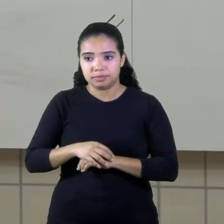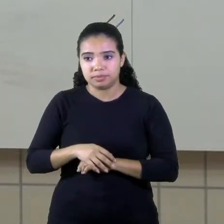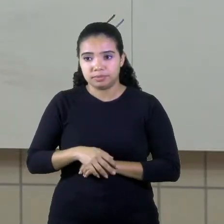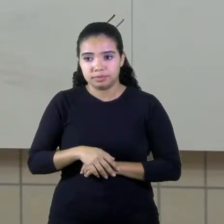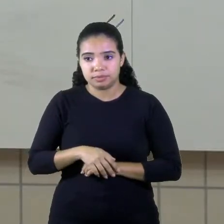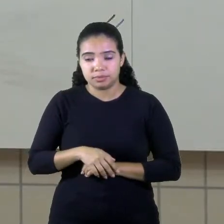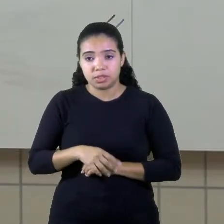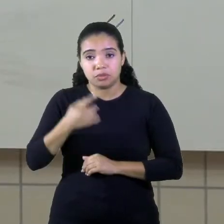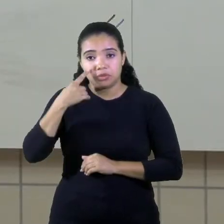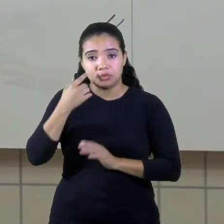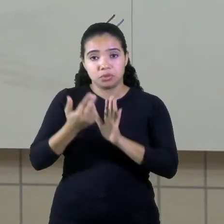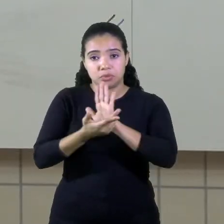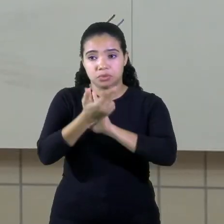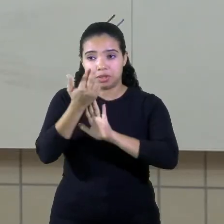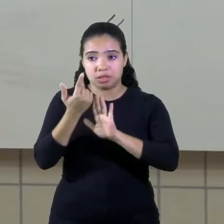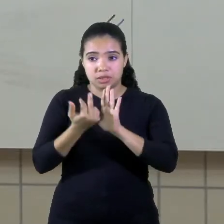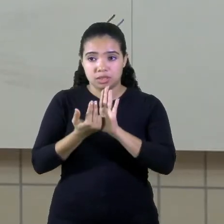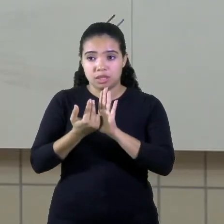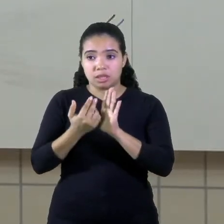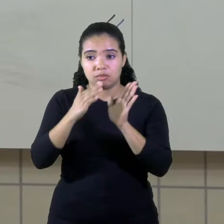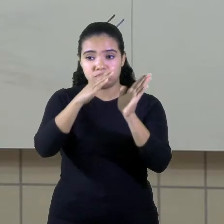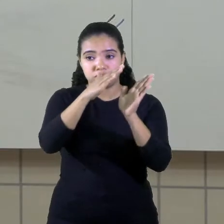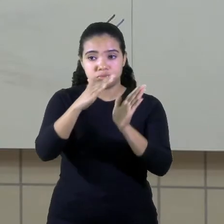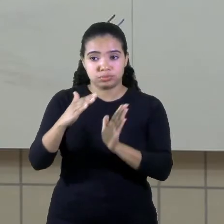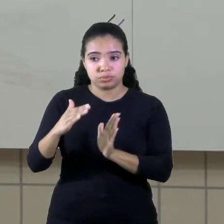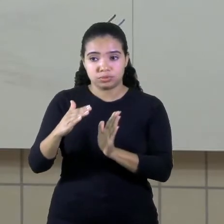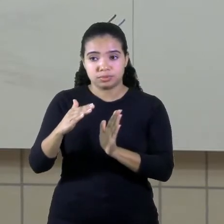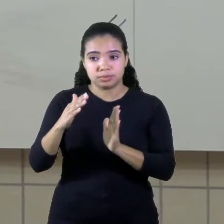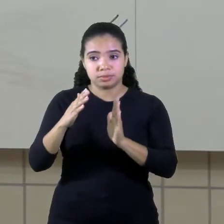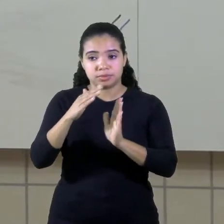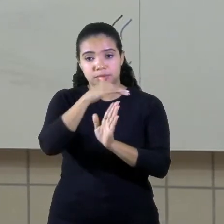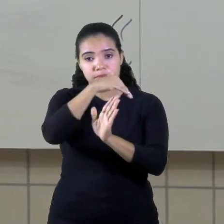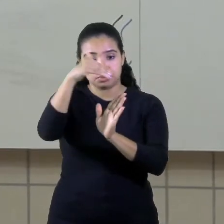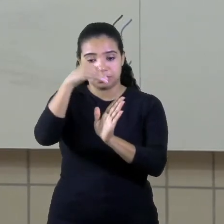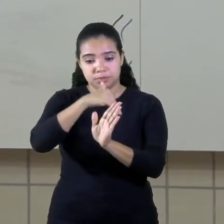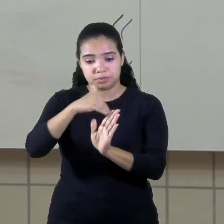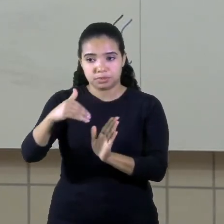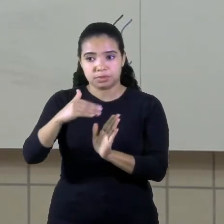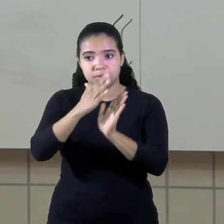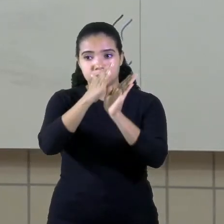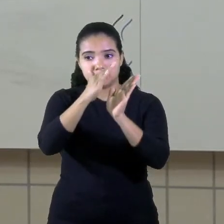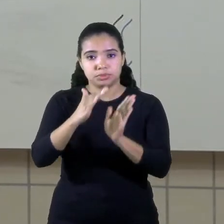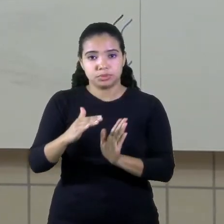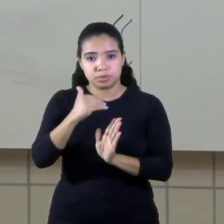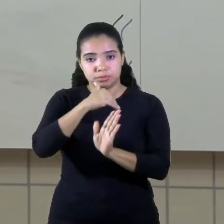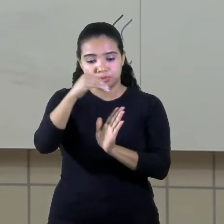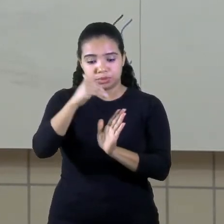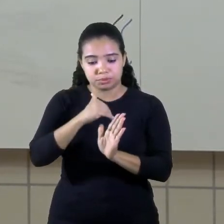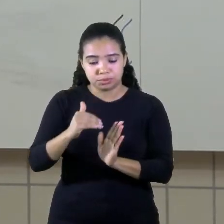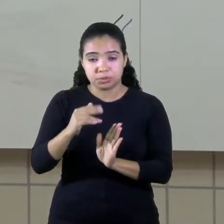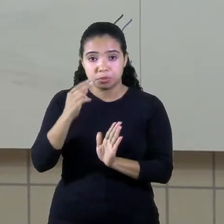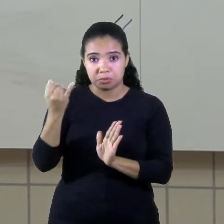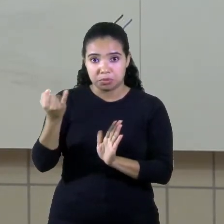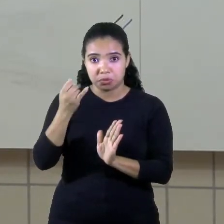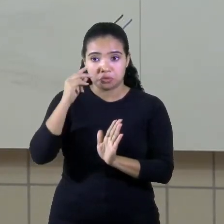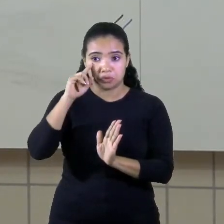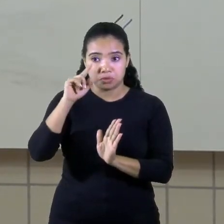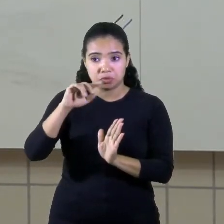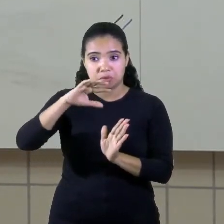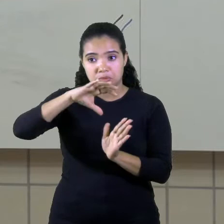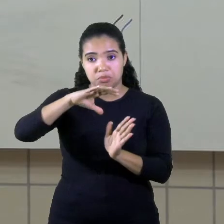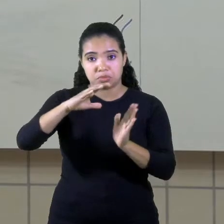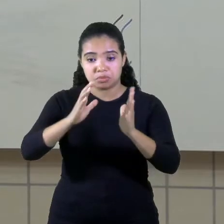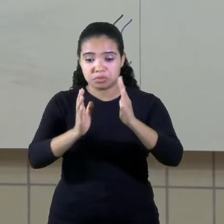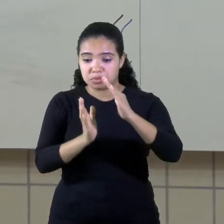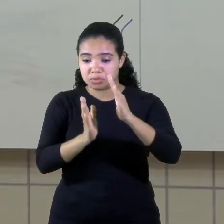mesma posição do anterior, ok? É importante que você enxergue que esse desenho ele pode ser girado e